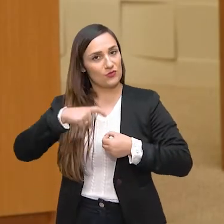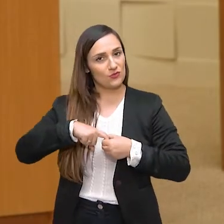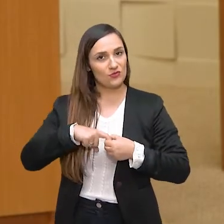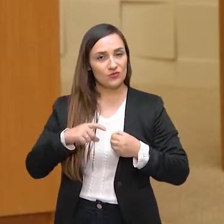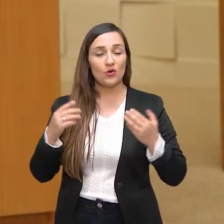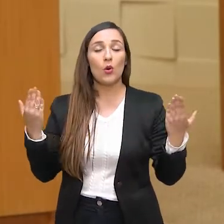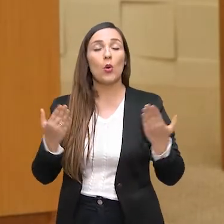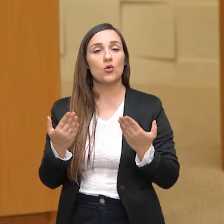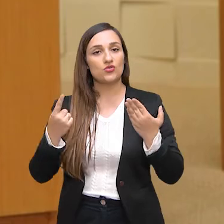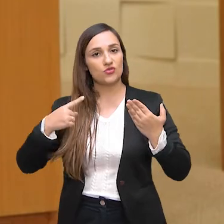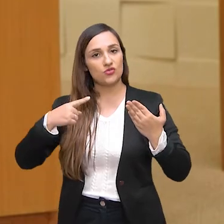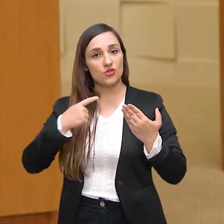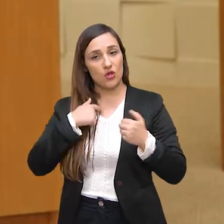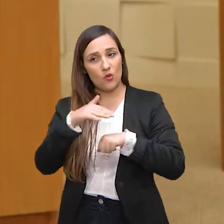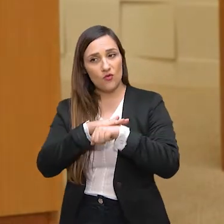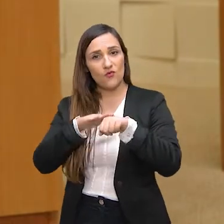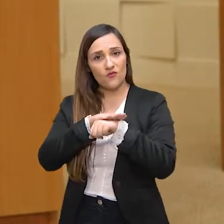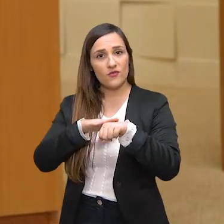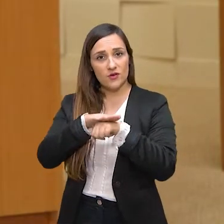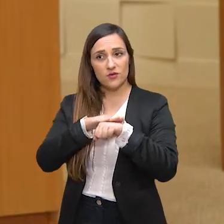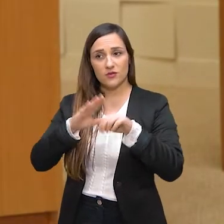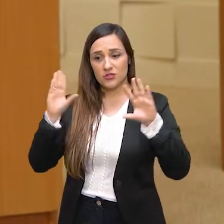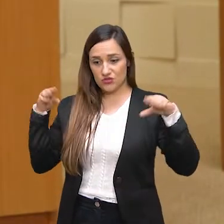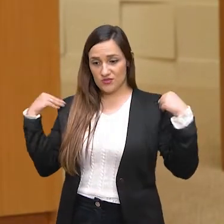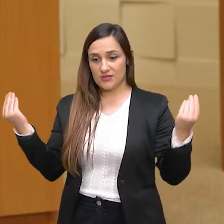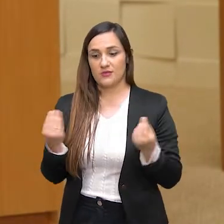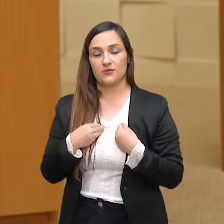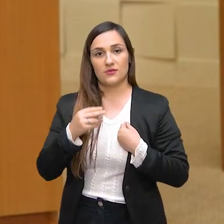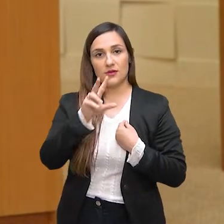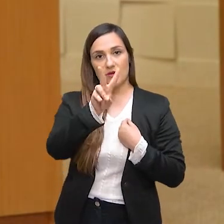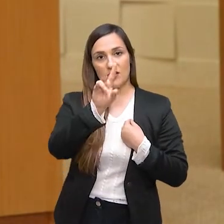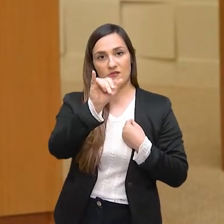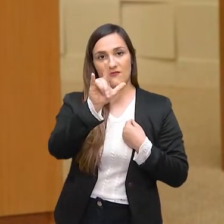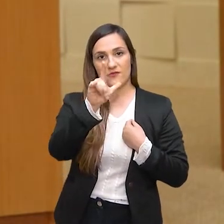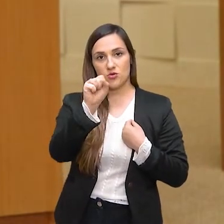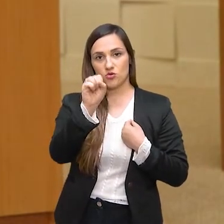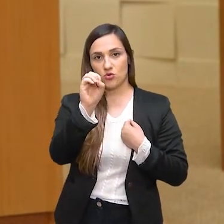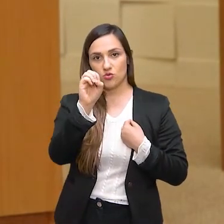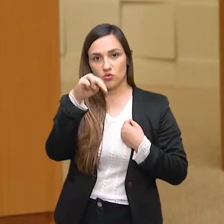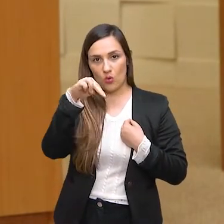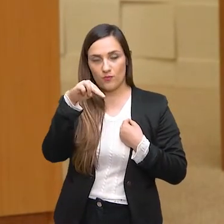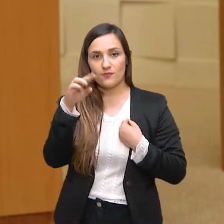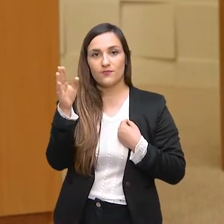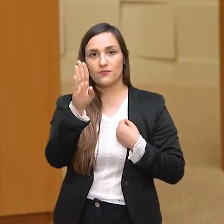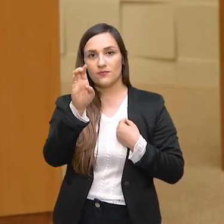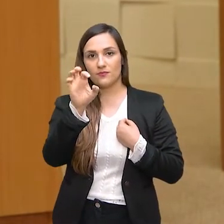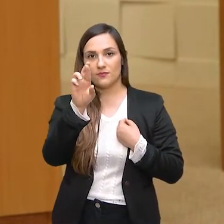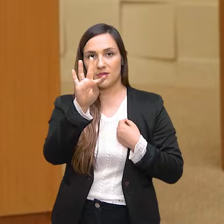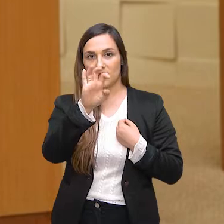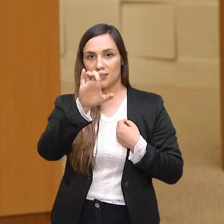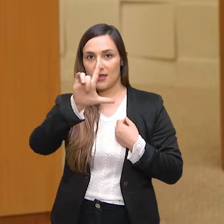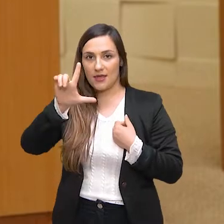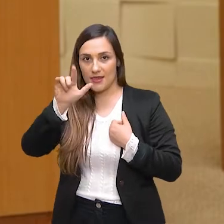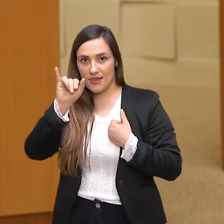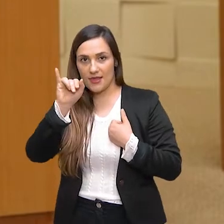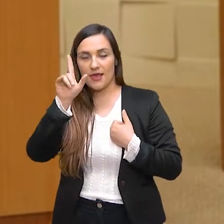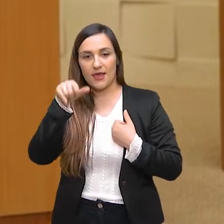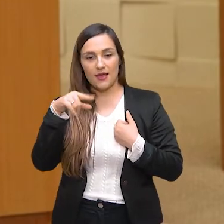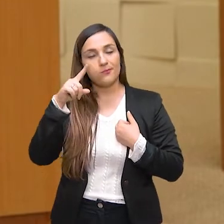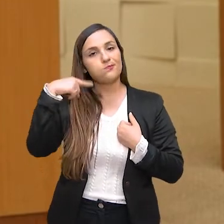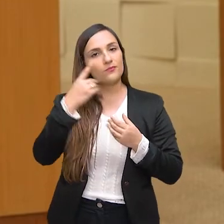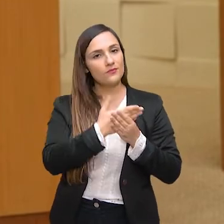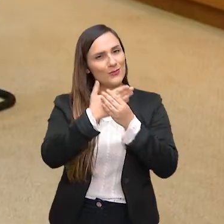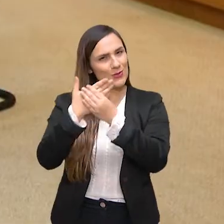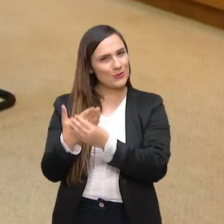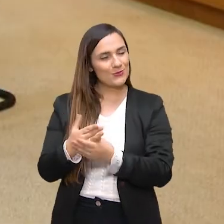Estamos de volta e no mérito da questão de hoje, eu converso com o desembargador Wilson Bertelli sobre direito